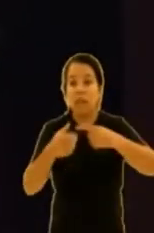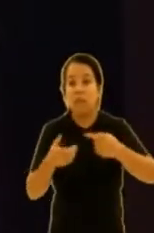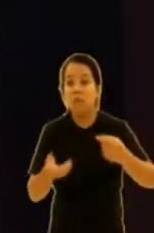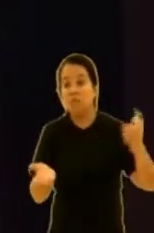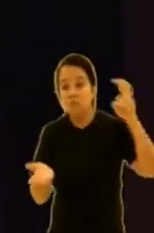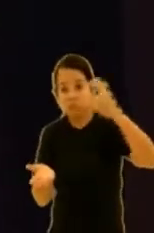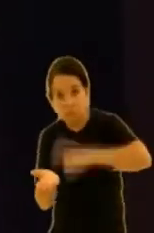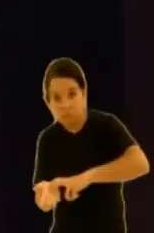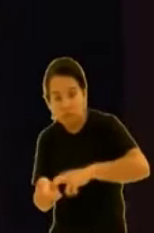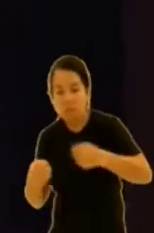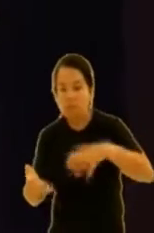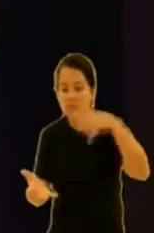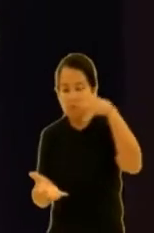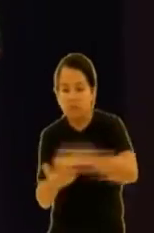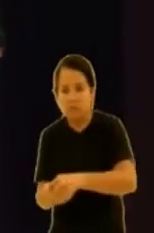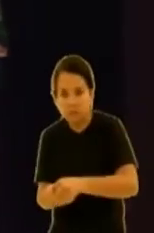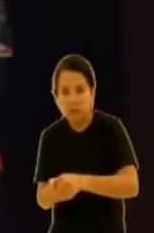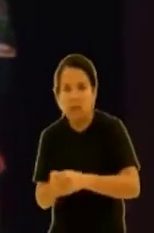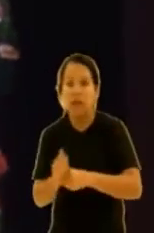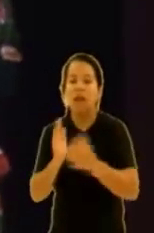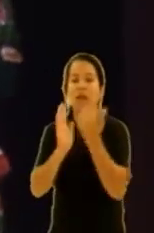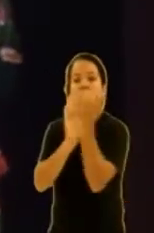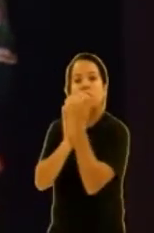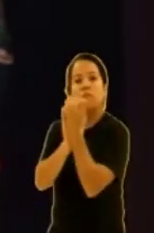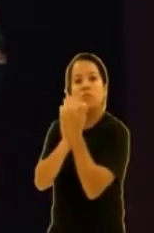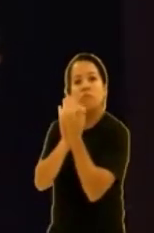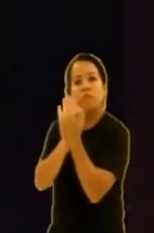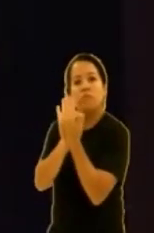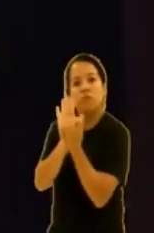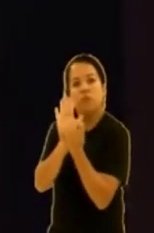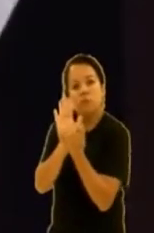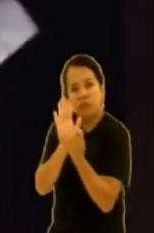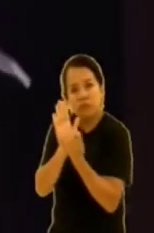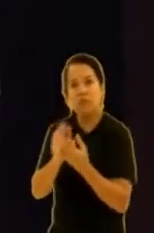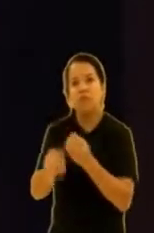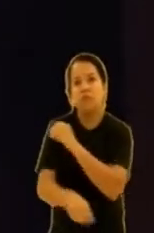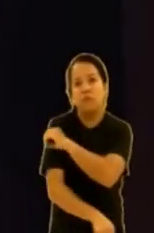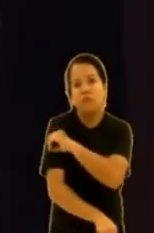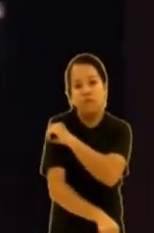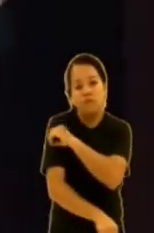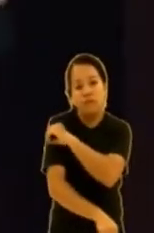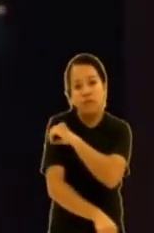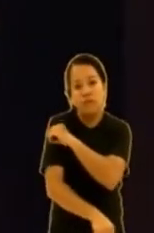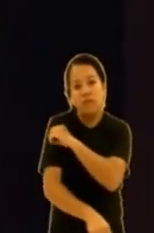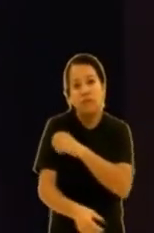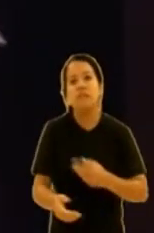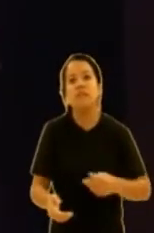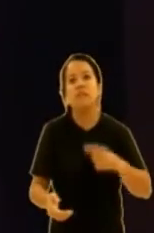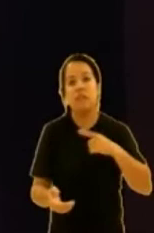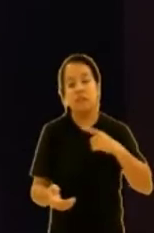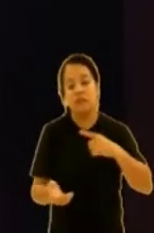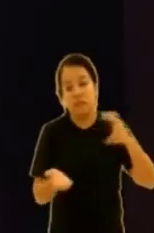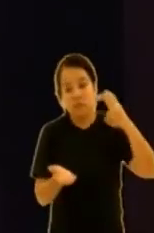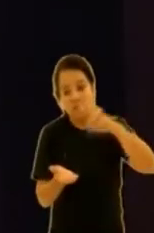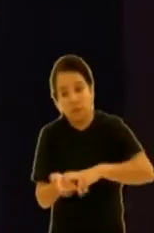manhã. A programação das oficinas está na pasta que vocês receberam quando se credenciar.